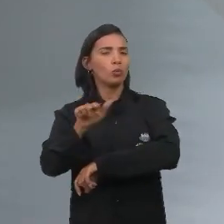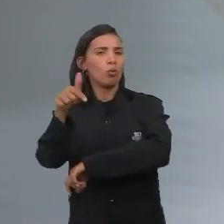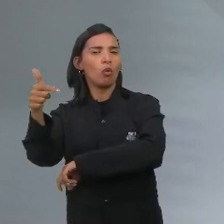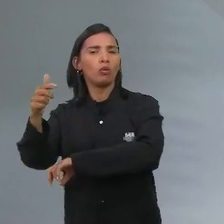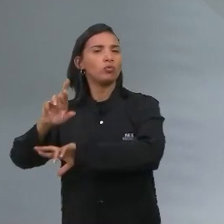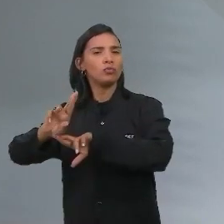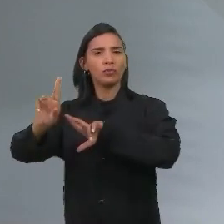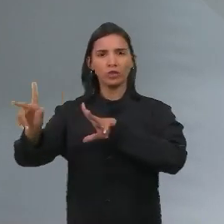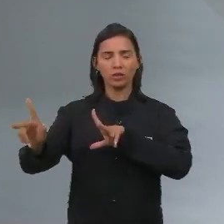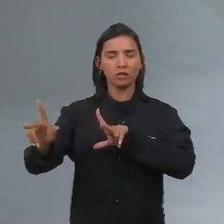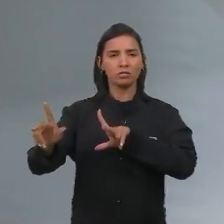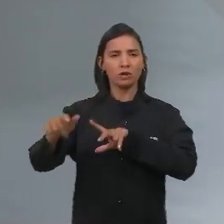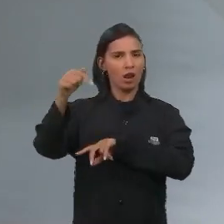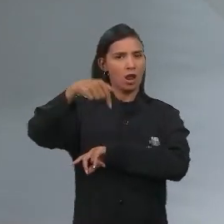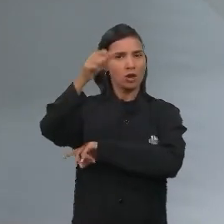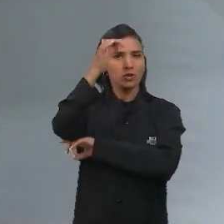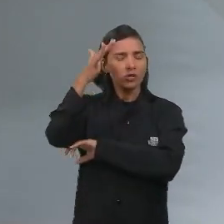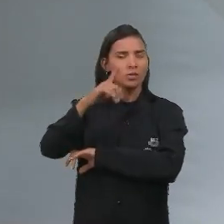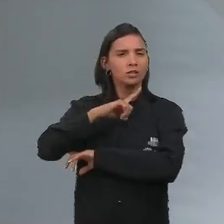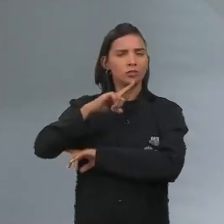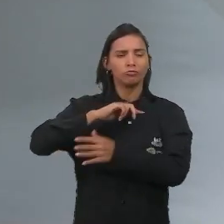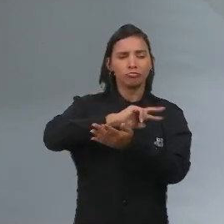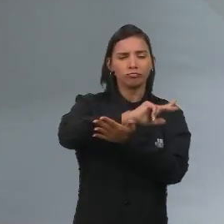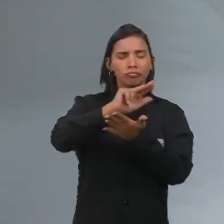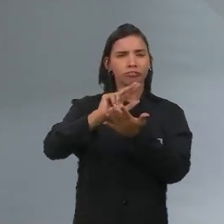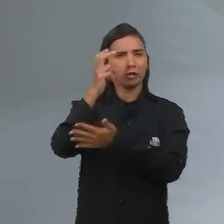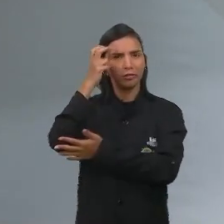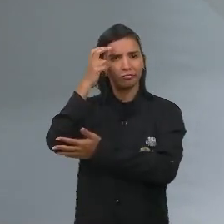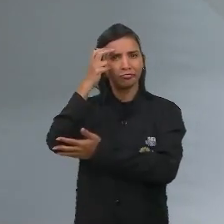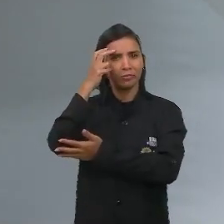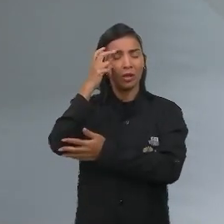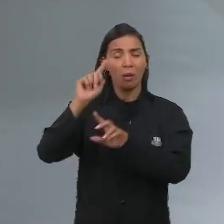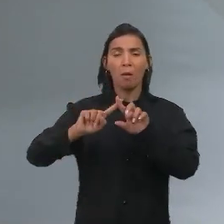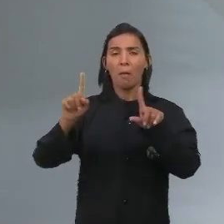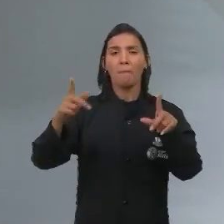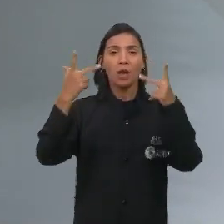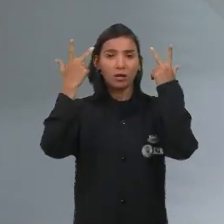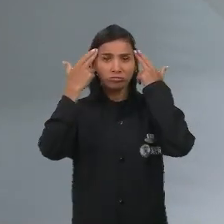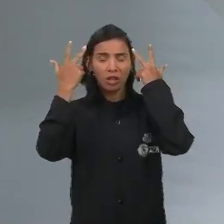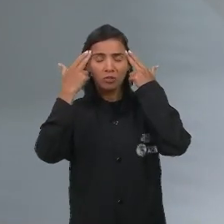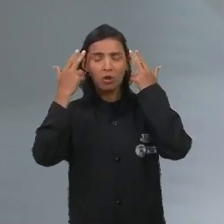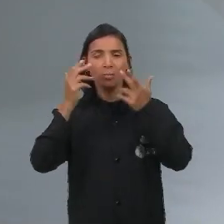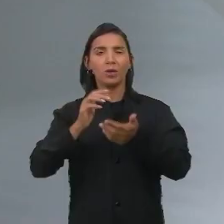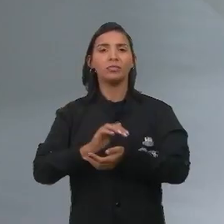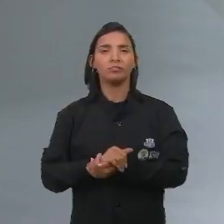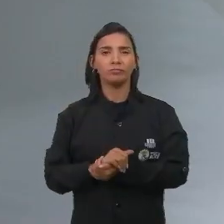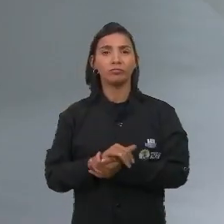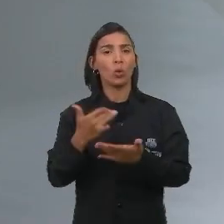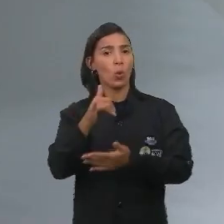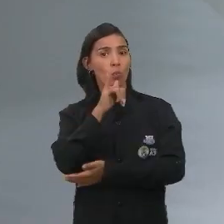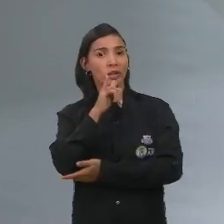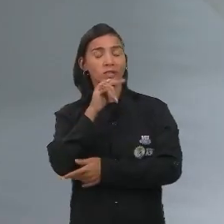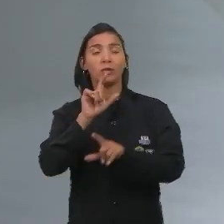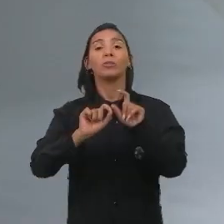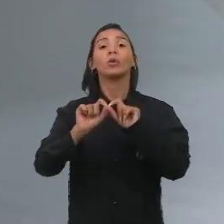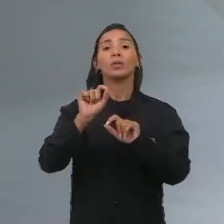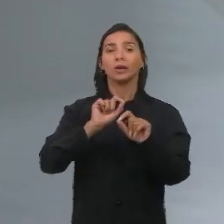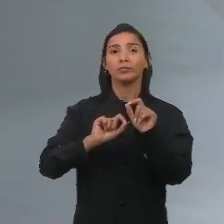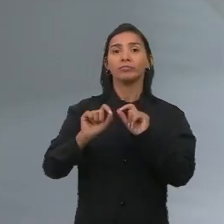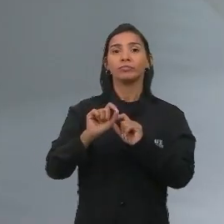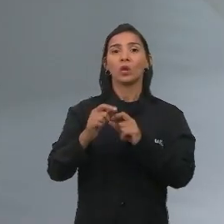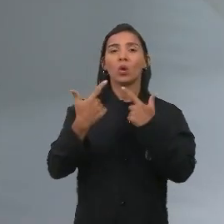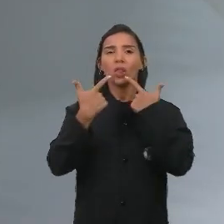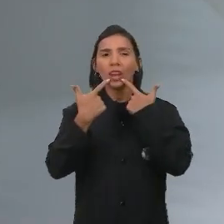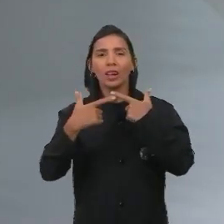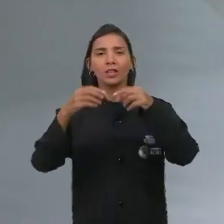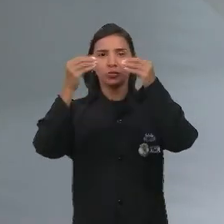diversidade cultural, apesar daquilo que é comum entre todos nós. Um exemplo disso é a questão da